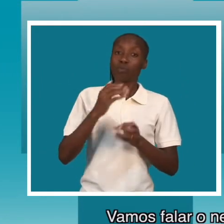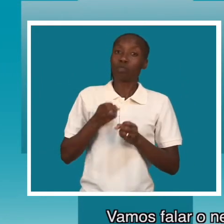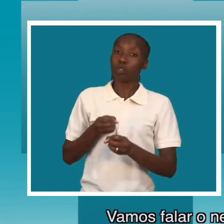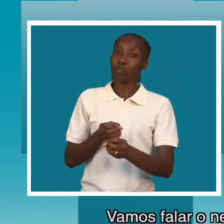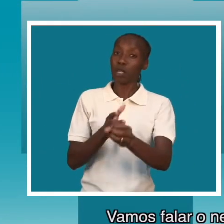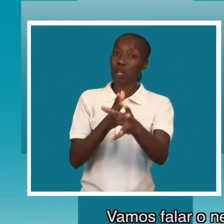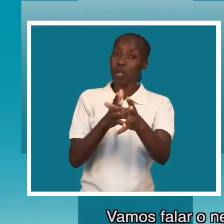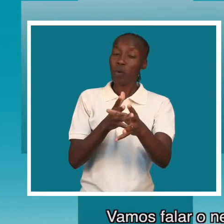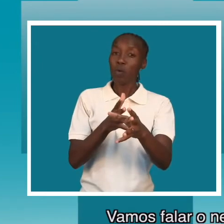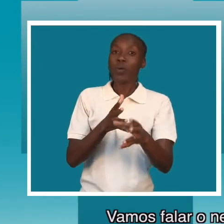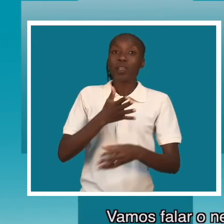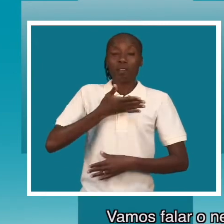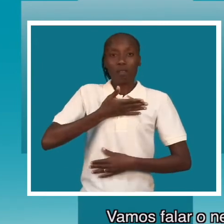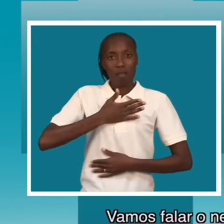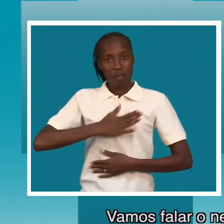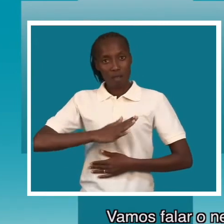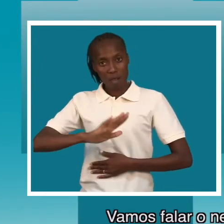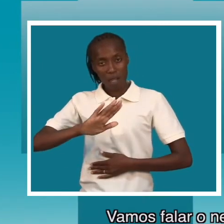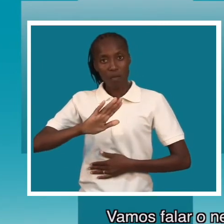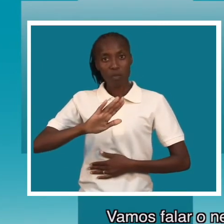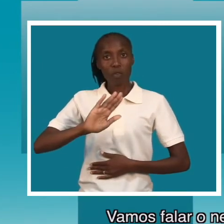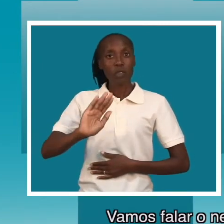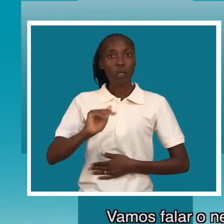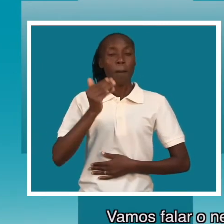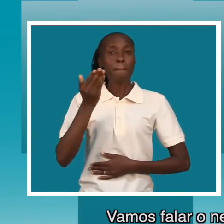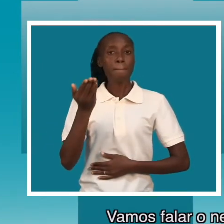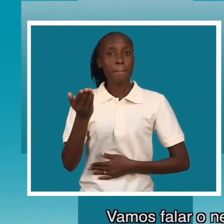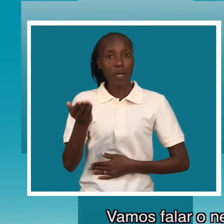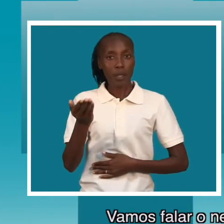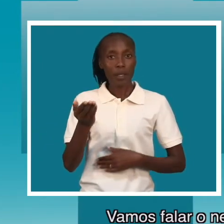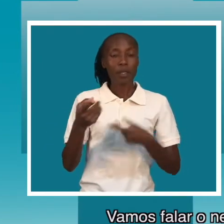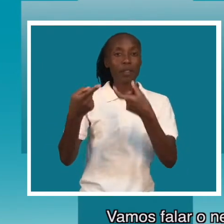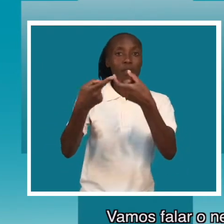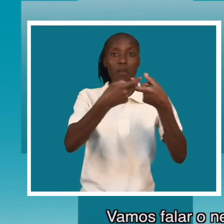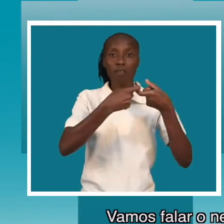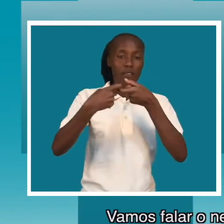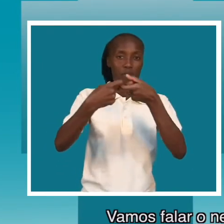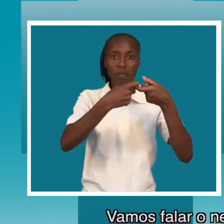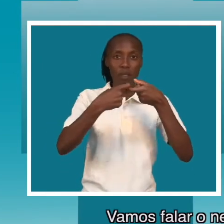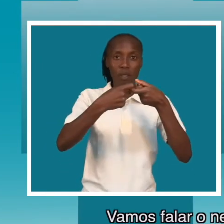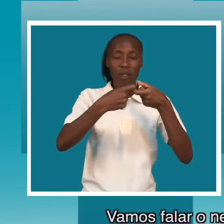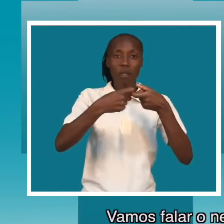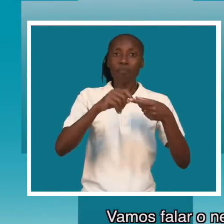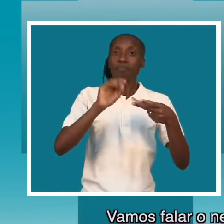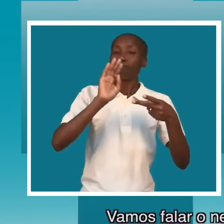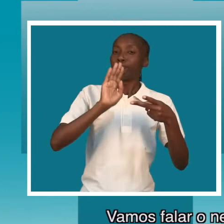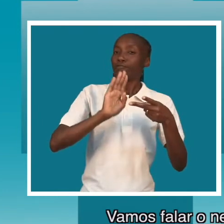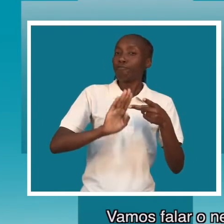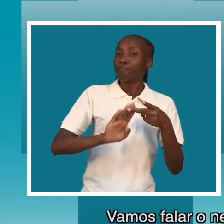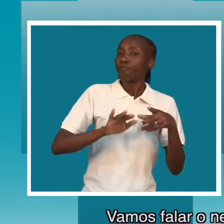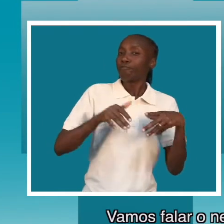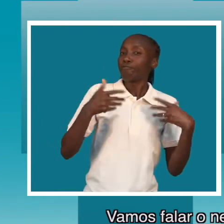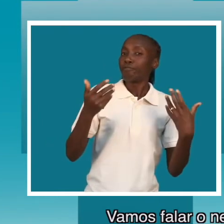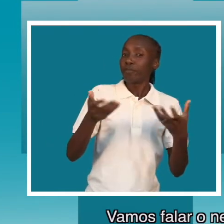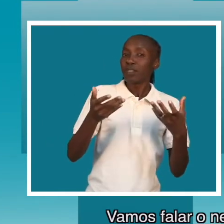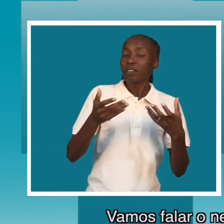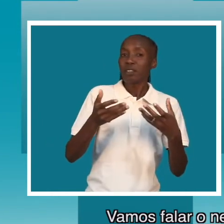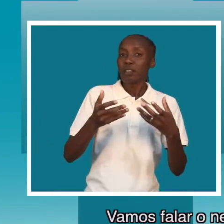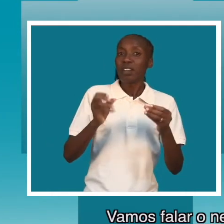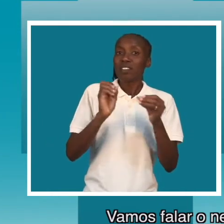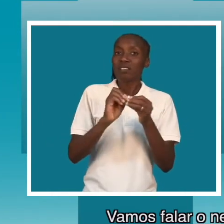que é necessário para que as famílias, neste caso, que ainda